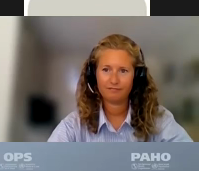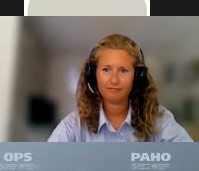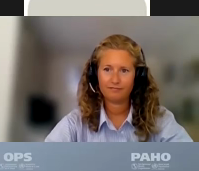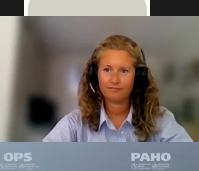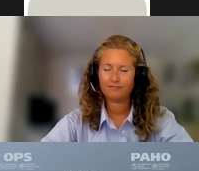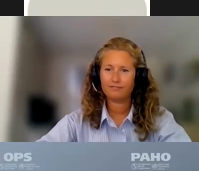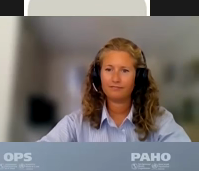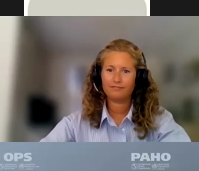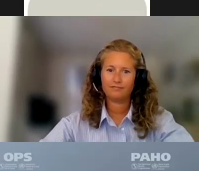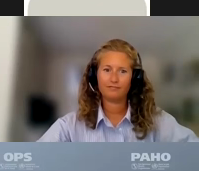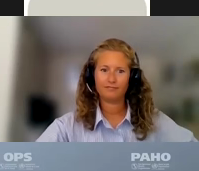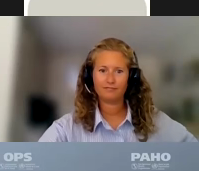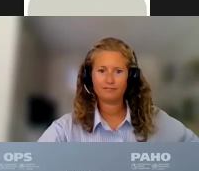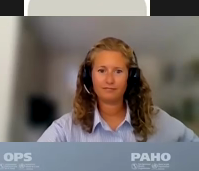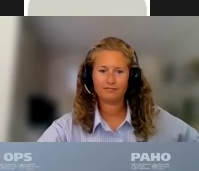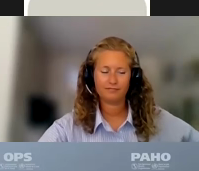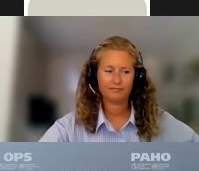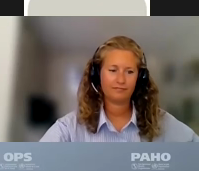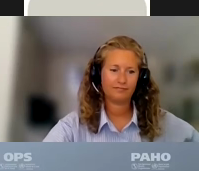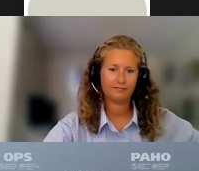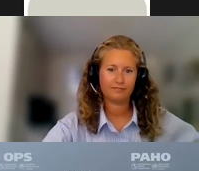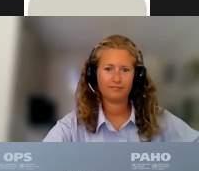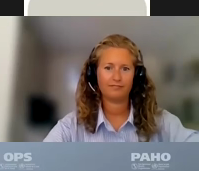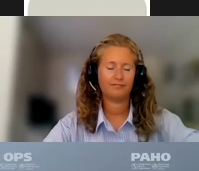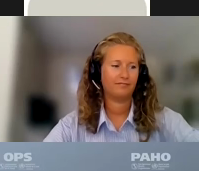hoje para este importante evento.